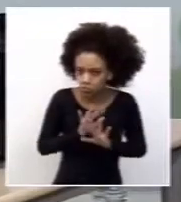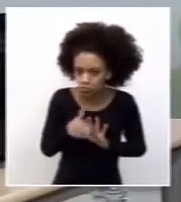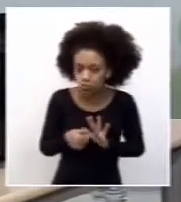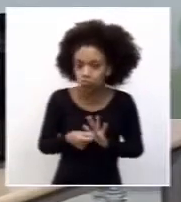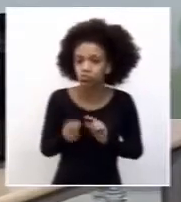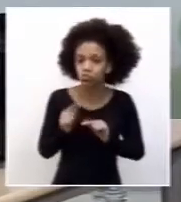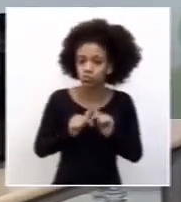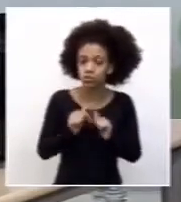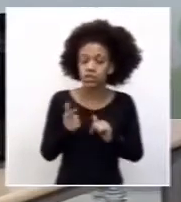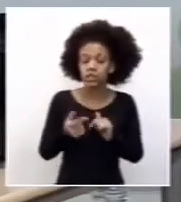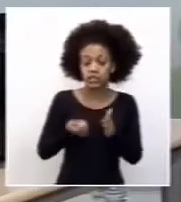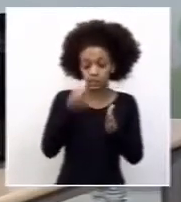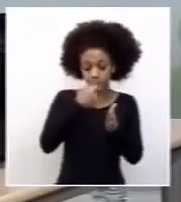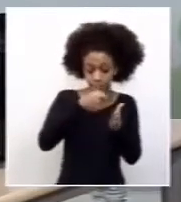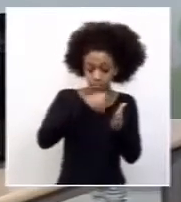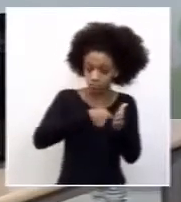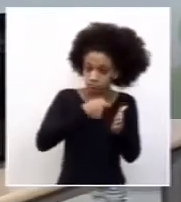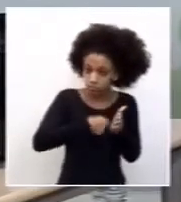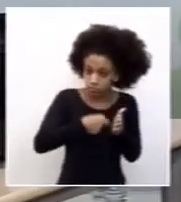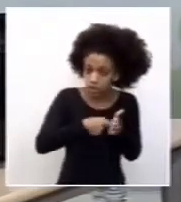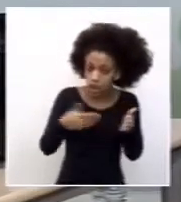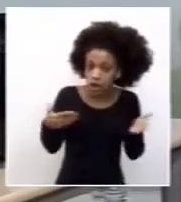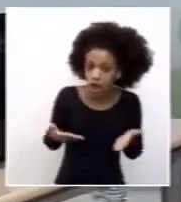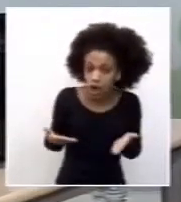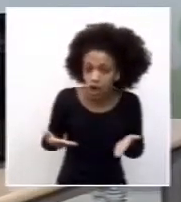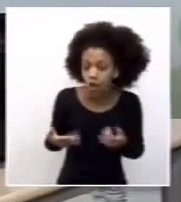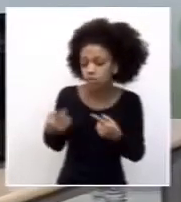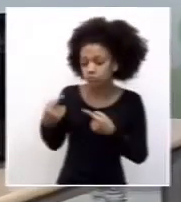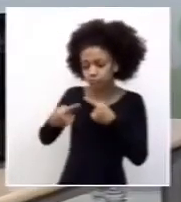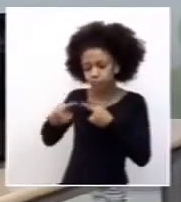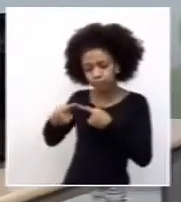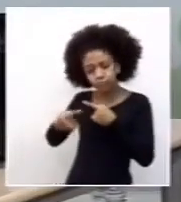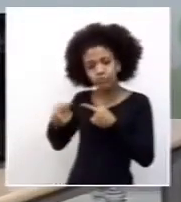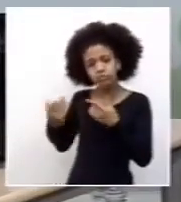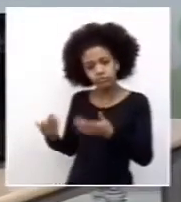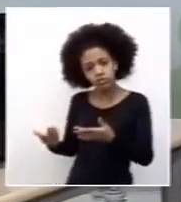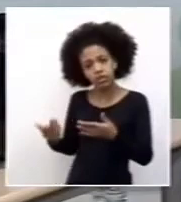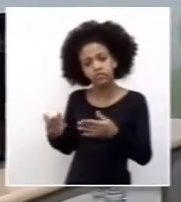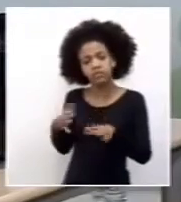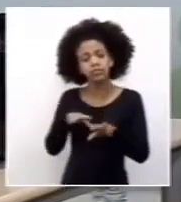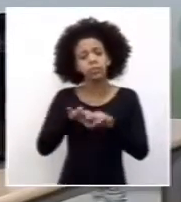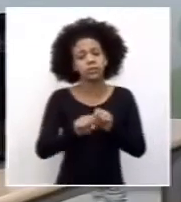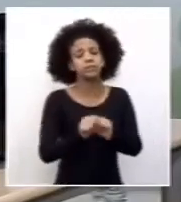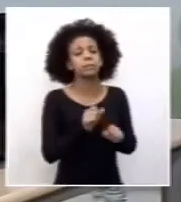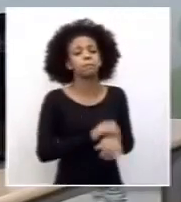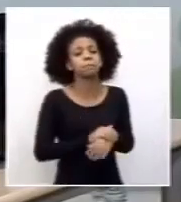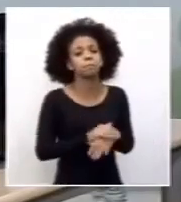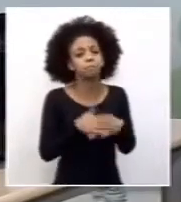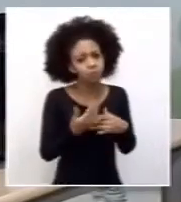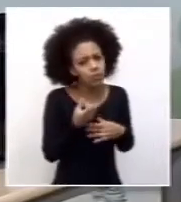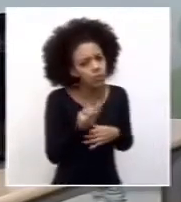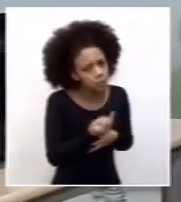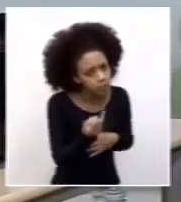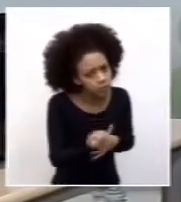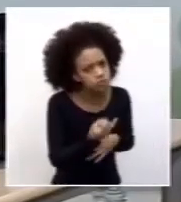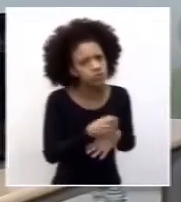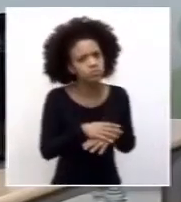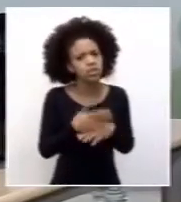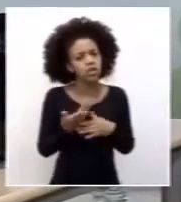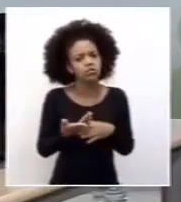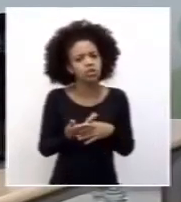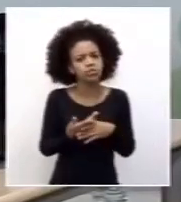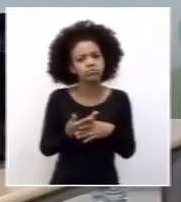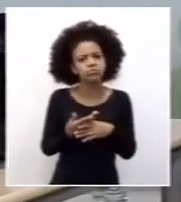registrasse as reflexões, esses momentos que nós estamos aqui discutindo nesta TPC. Tá? Então é importante, agora nós vamos